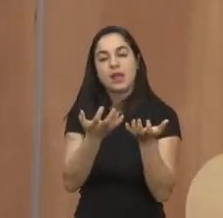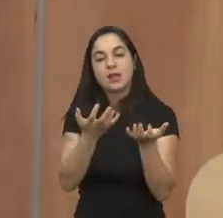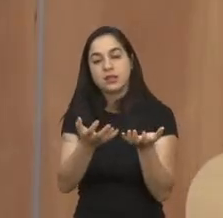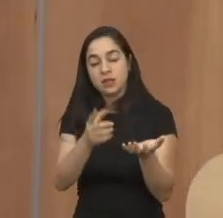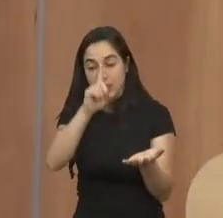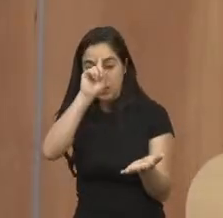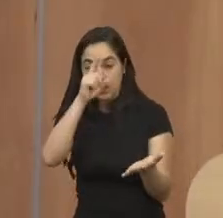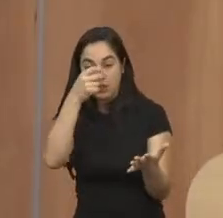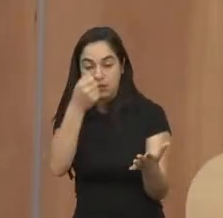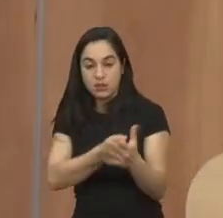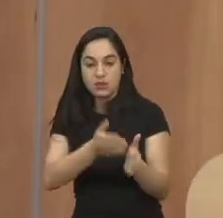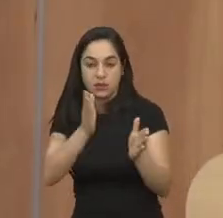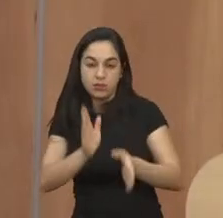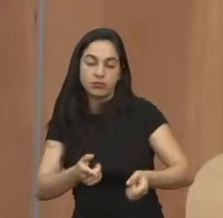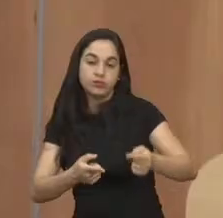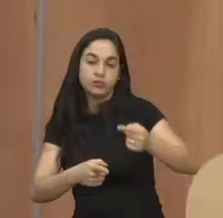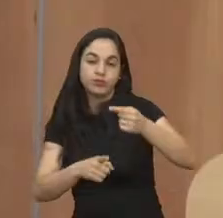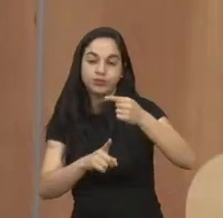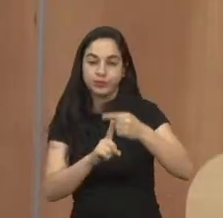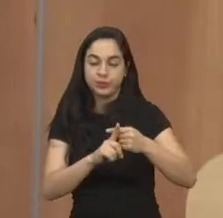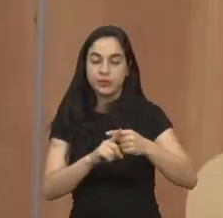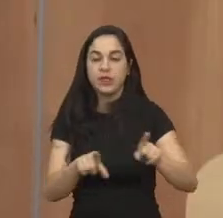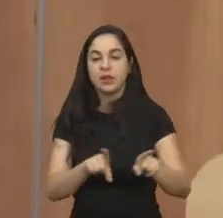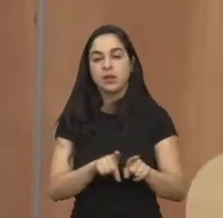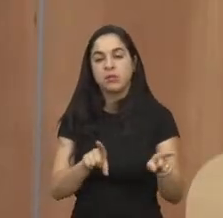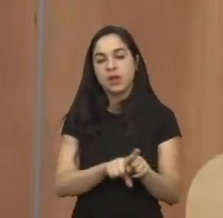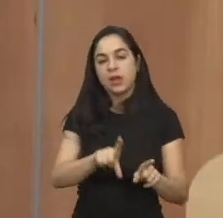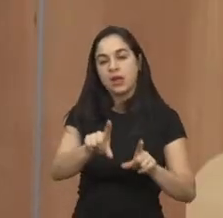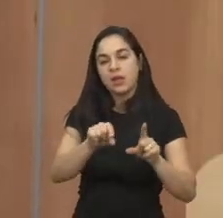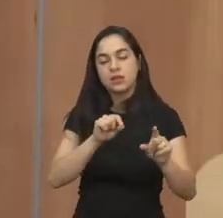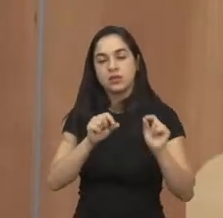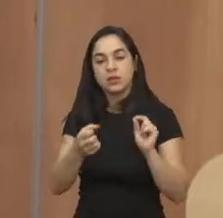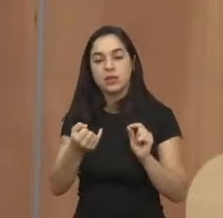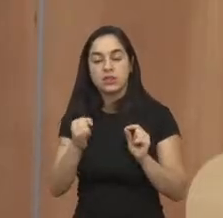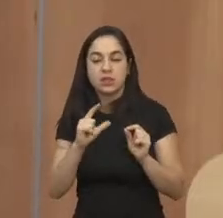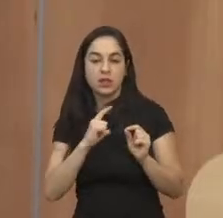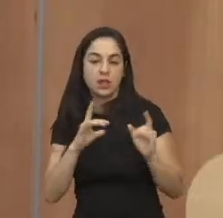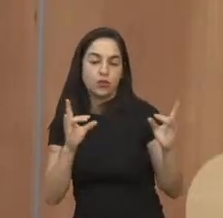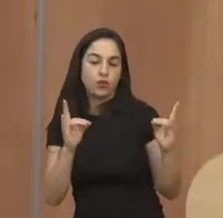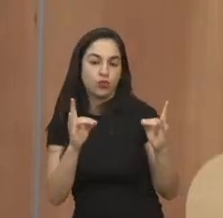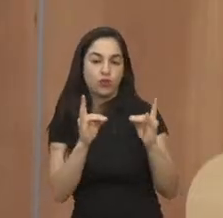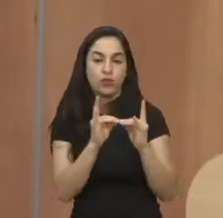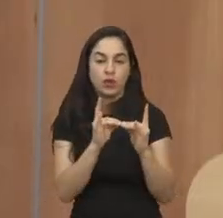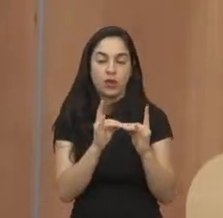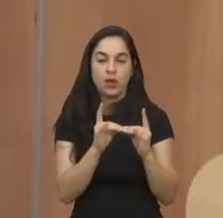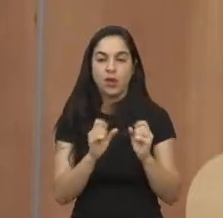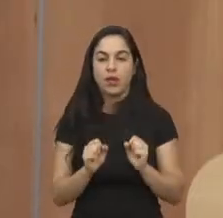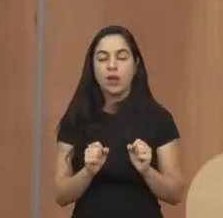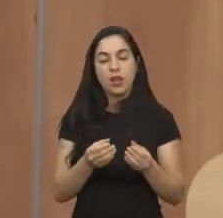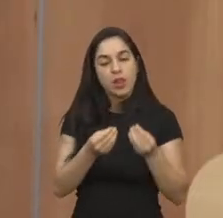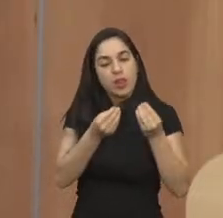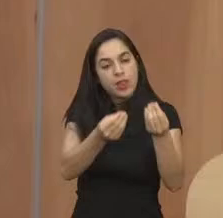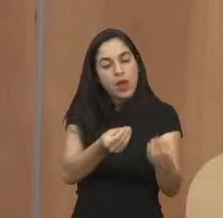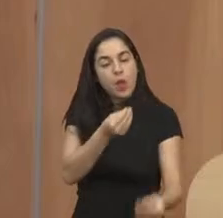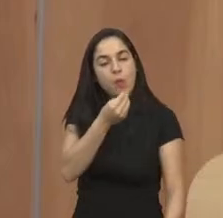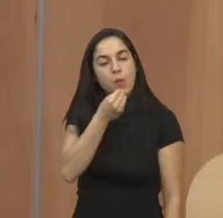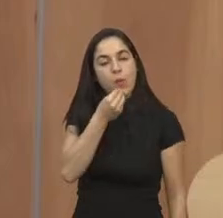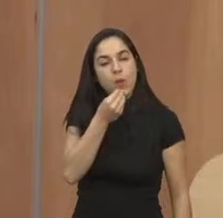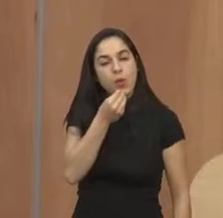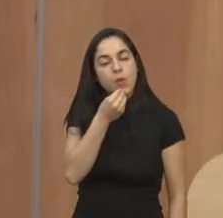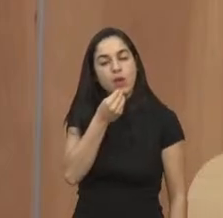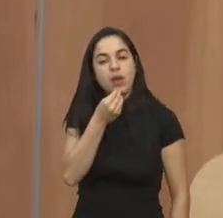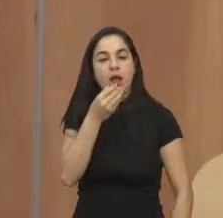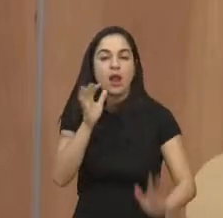bem como a escolha sobre a realização ou não de rituais funerais, oportunizando a família participar